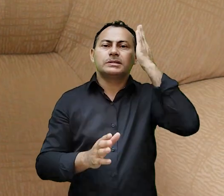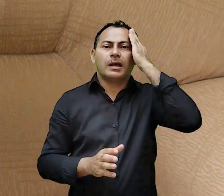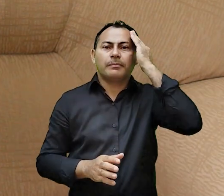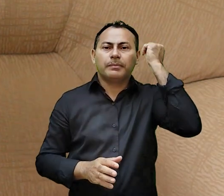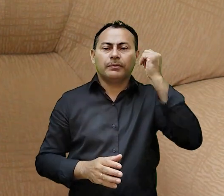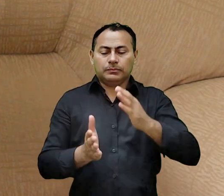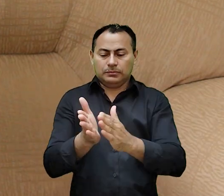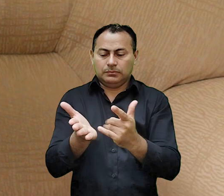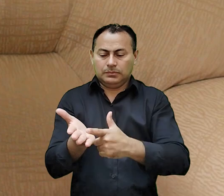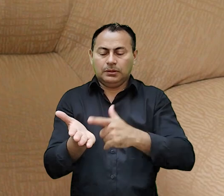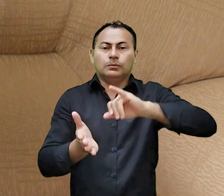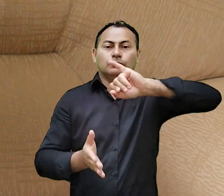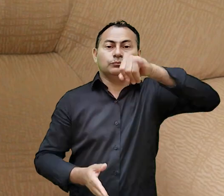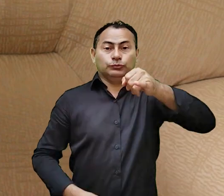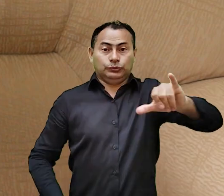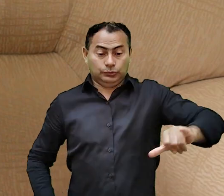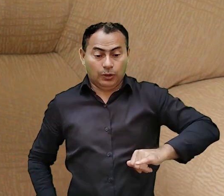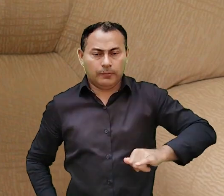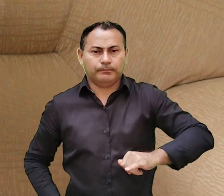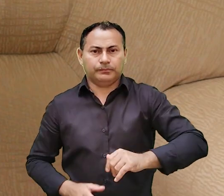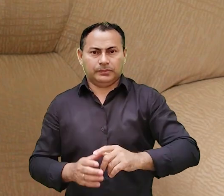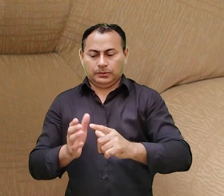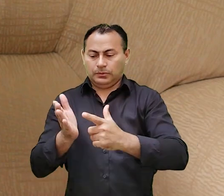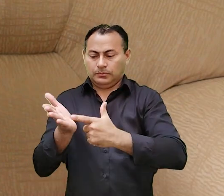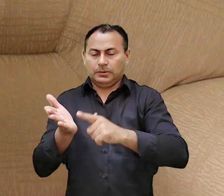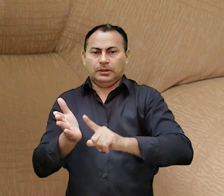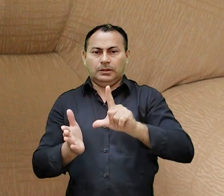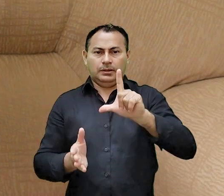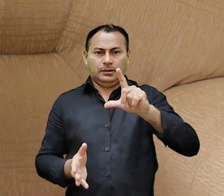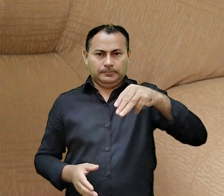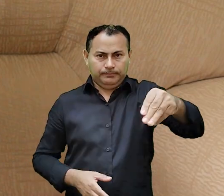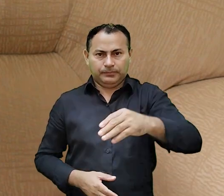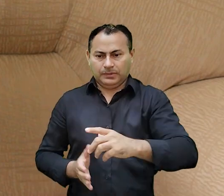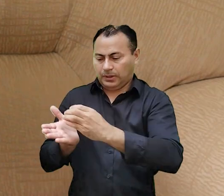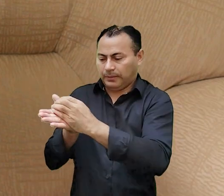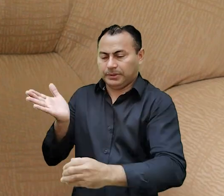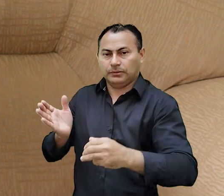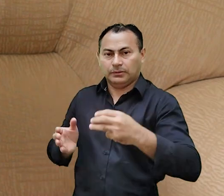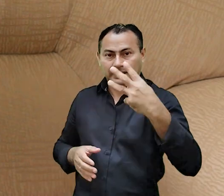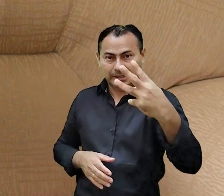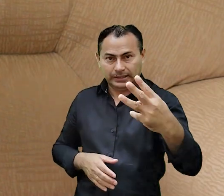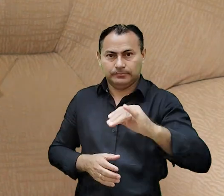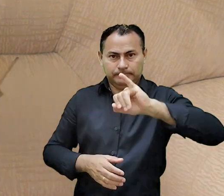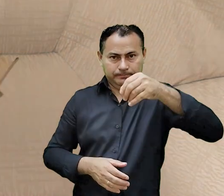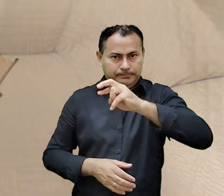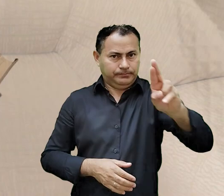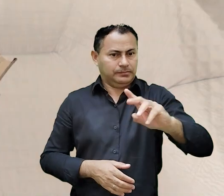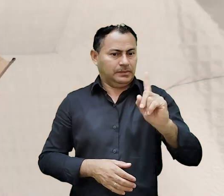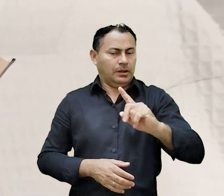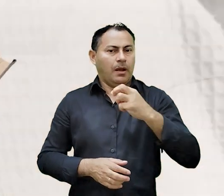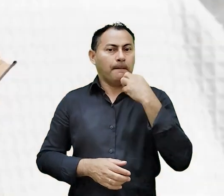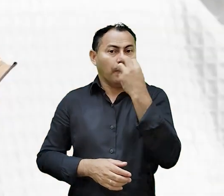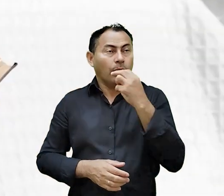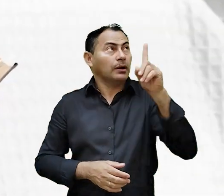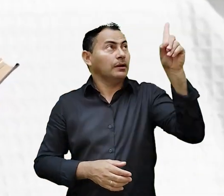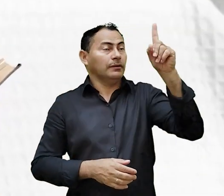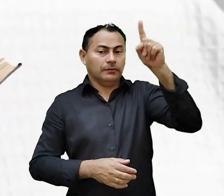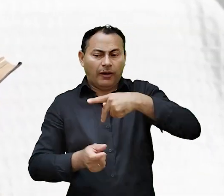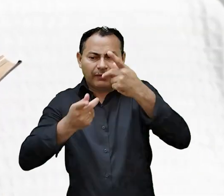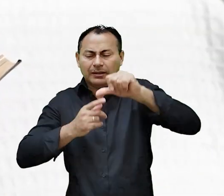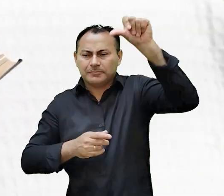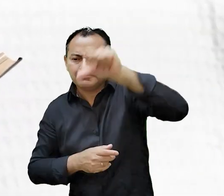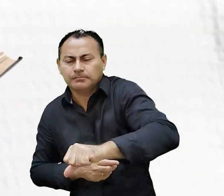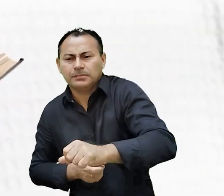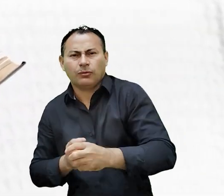que descobrimos no livro de Jó. Em Lamentações capítulo 3, Jeremias diz: não é da boca do Altíssimo que